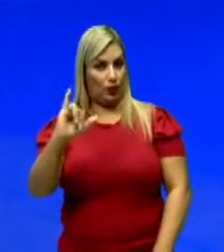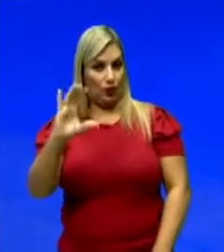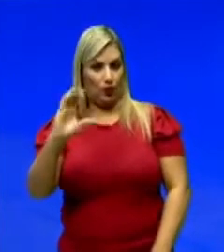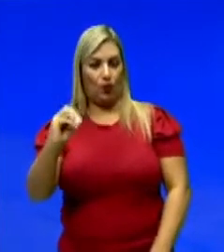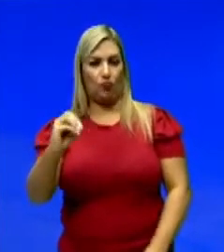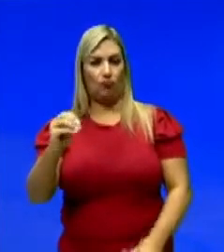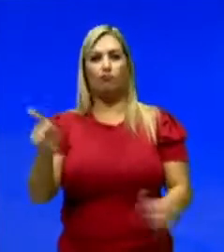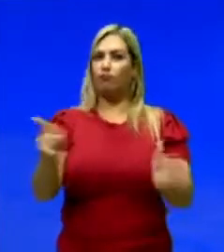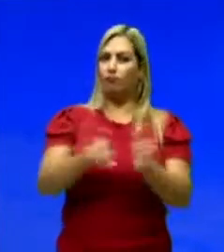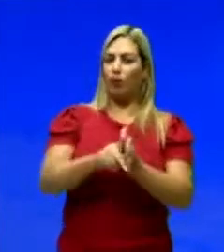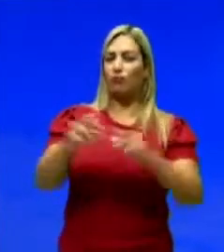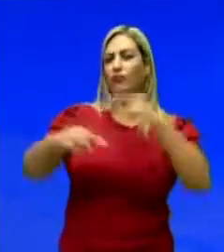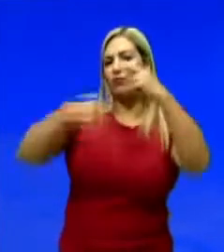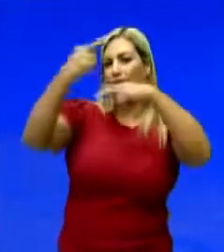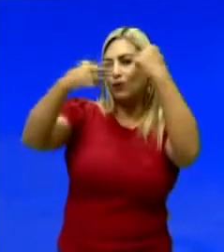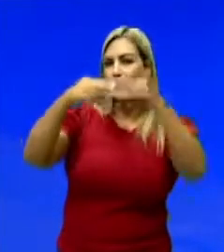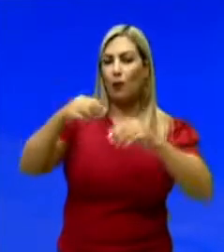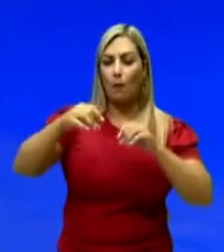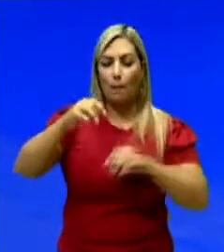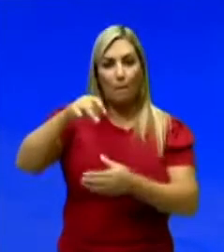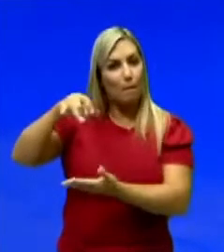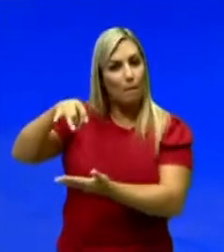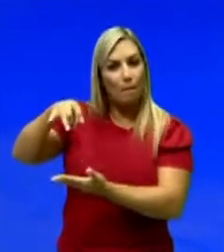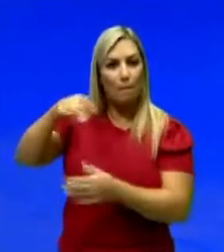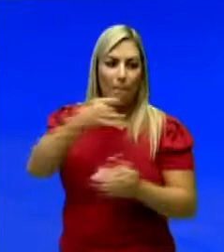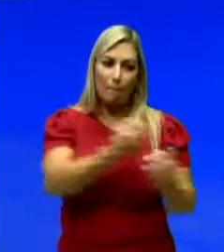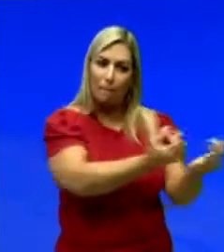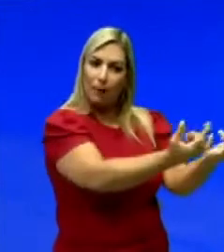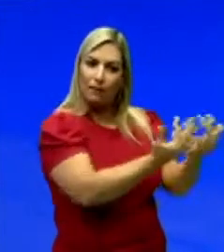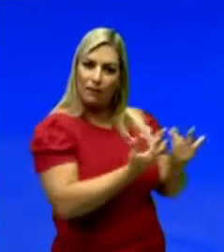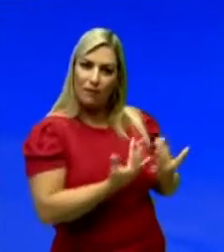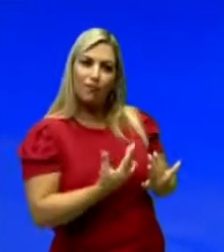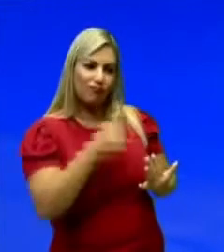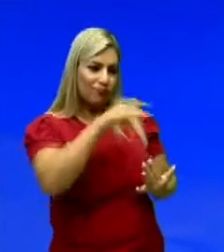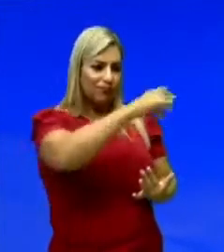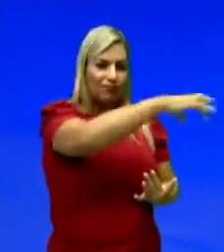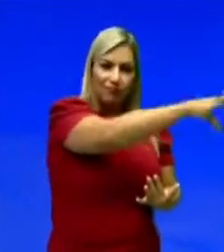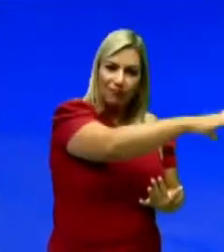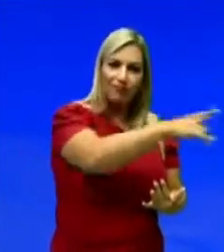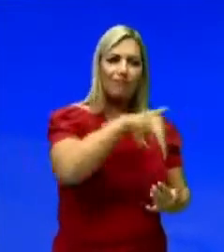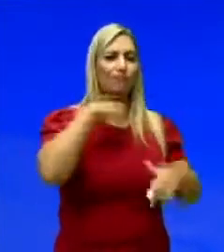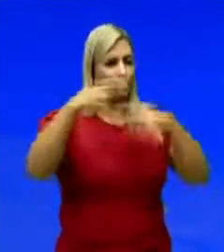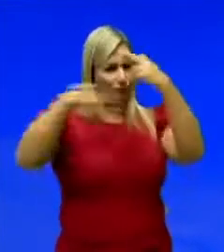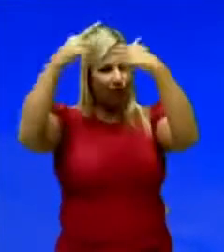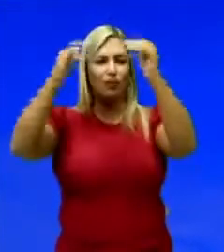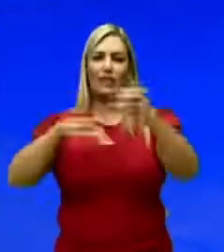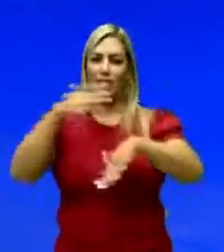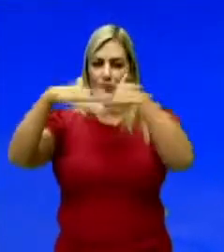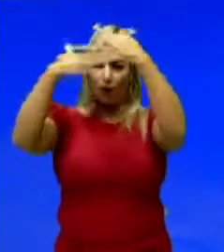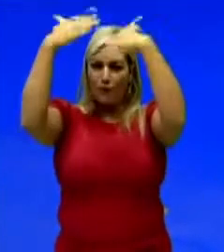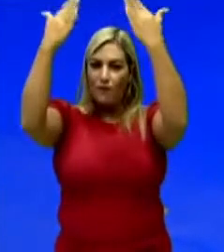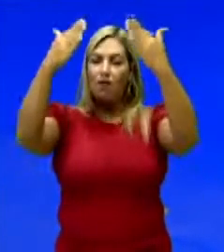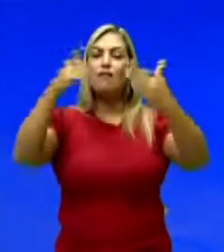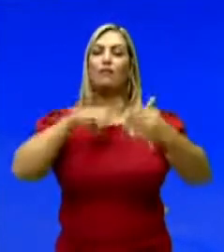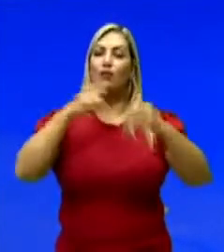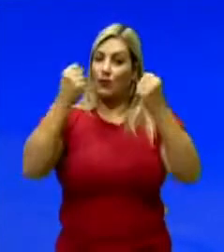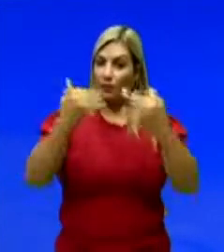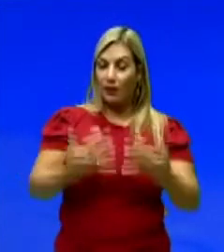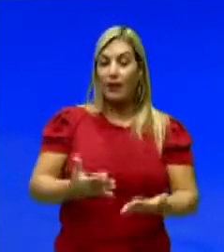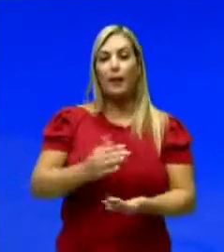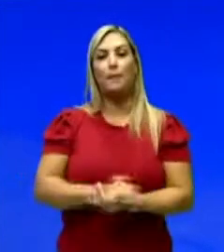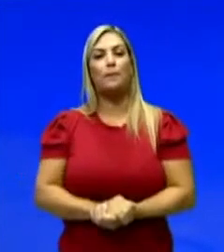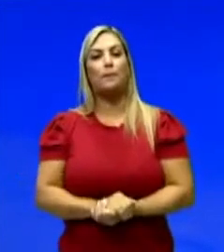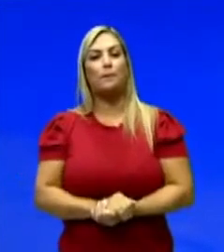de revolução agrícola qual que é a principal característica do período neolítico e a revolução agrícola né é isso que